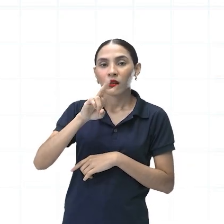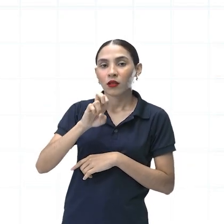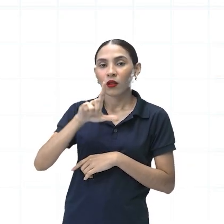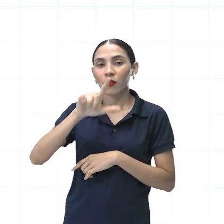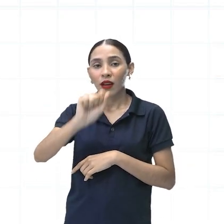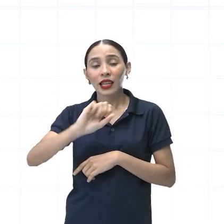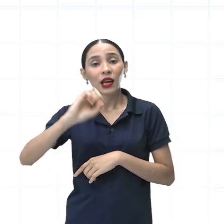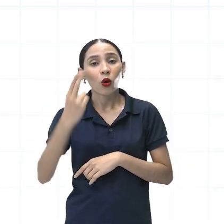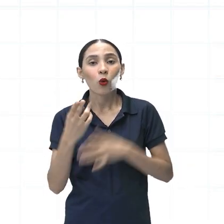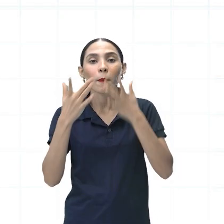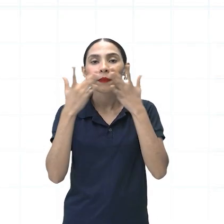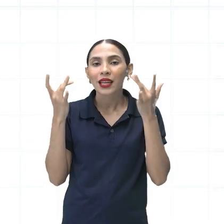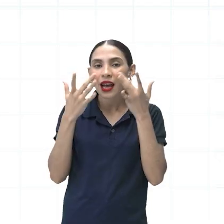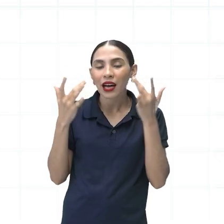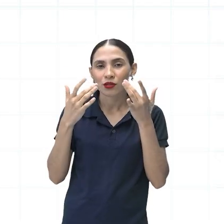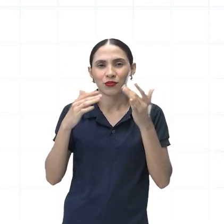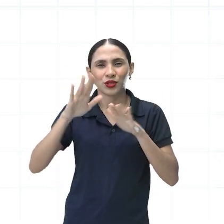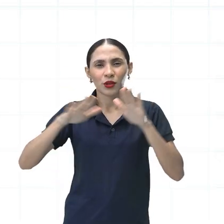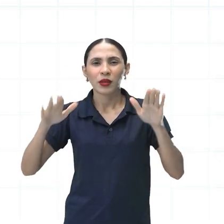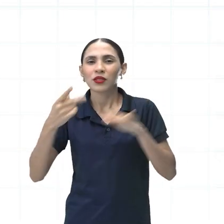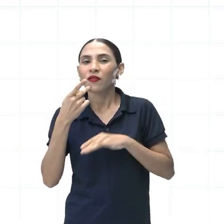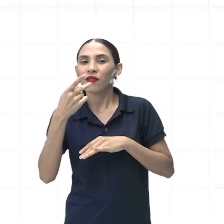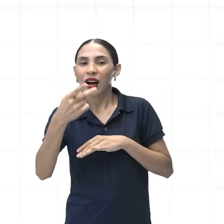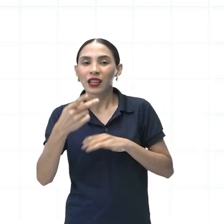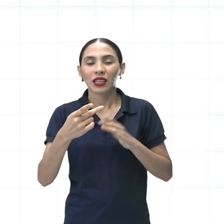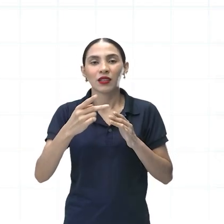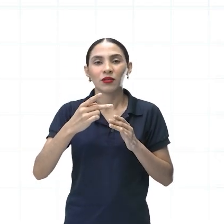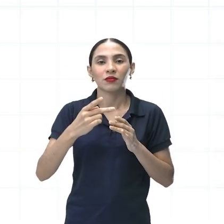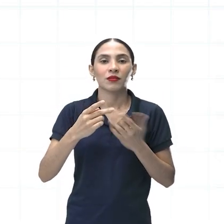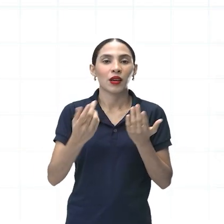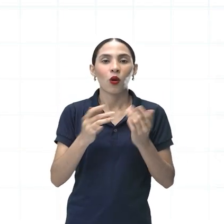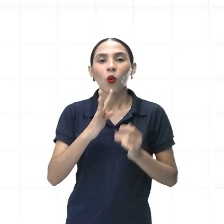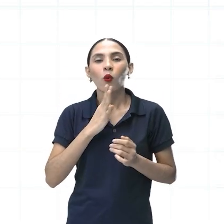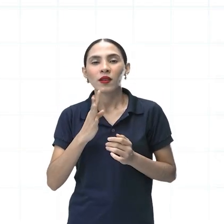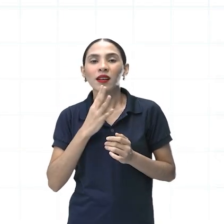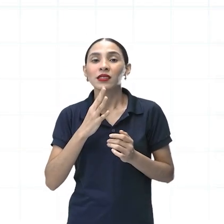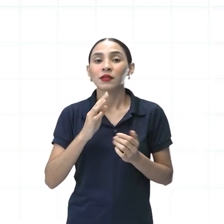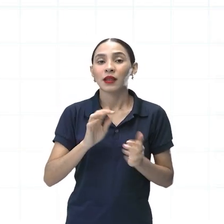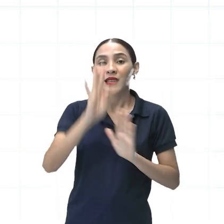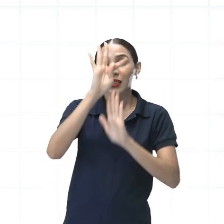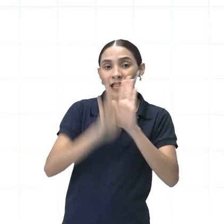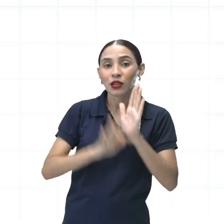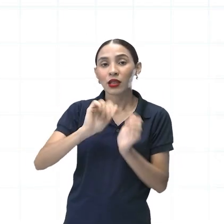uma peça teatral, geralmente falam texto adaptado